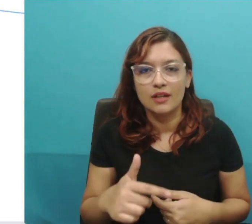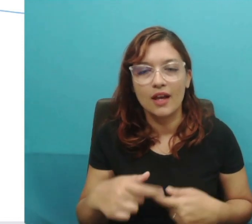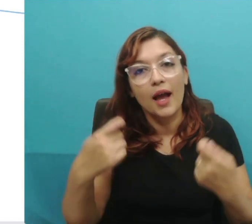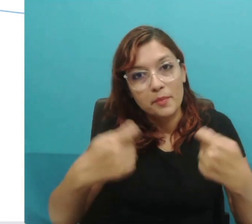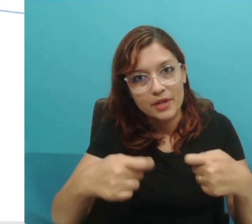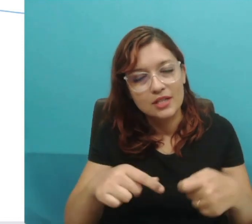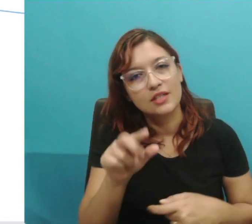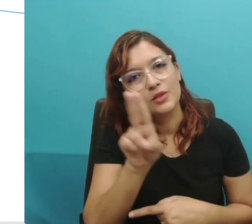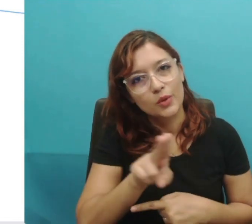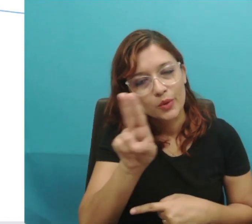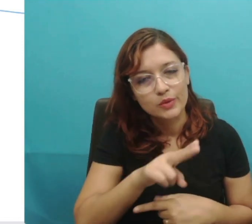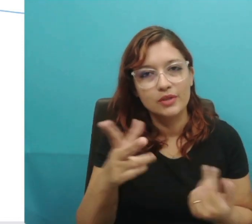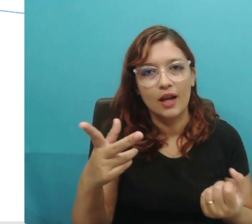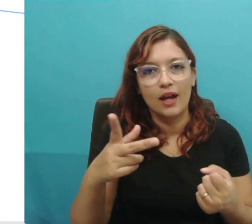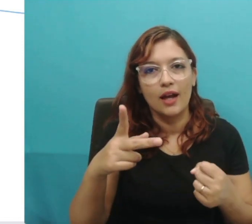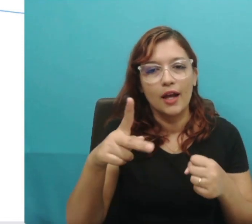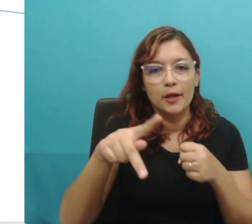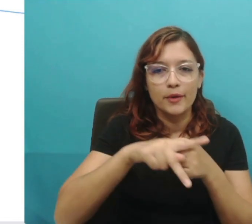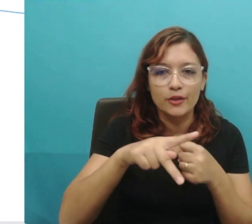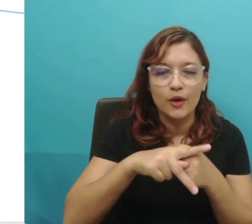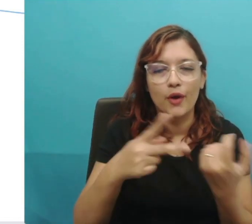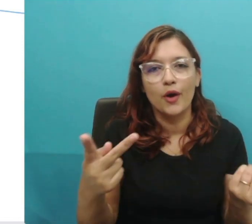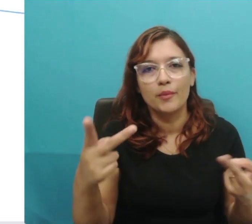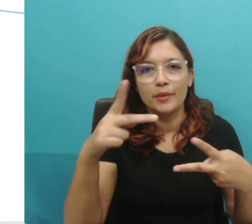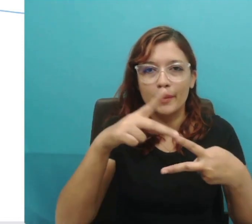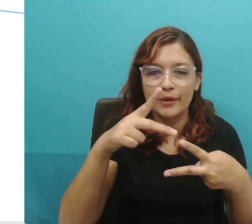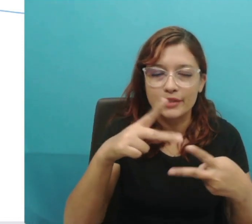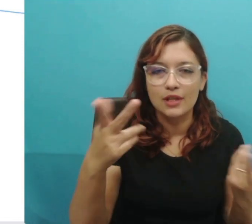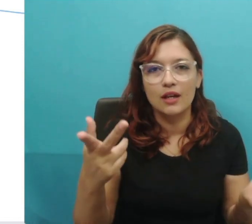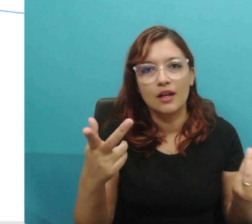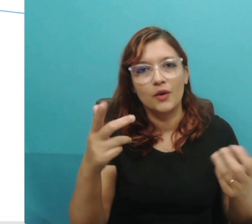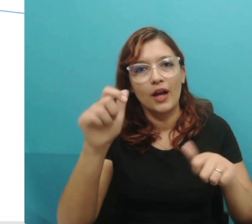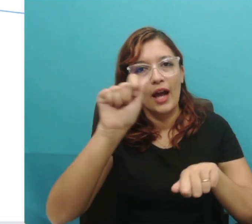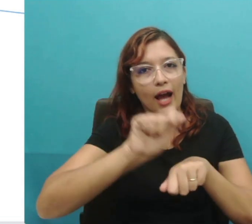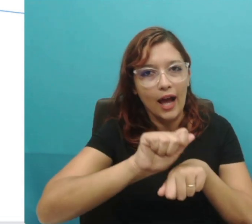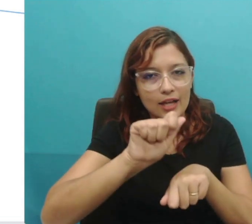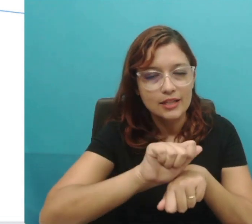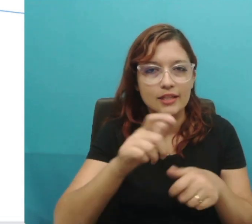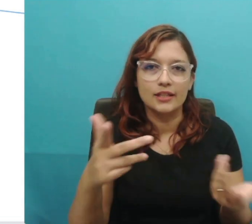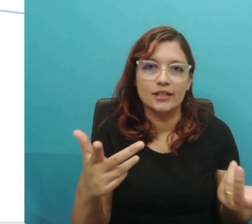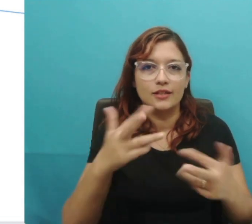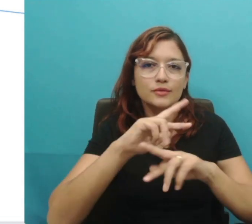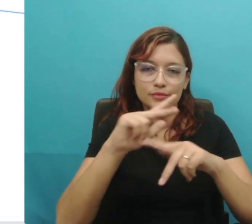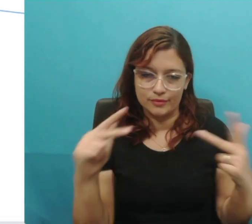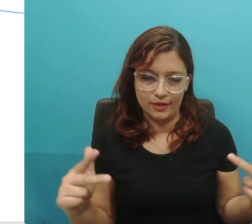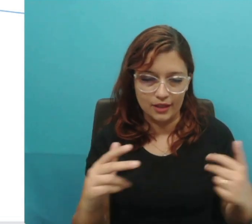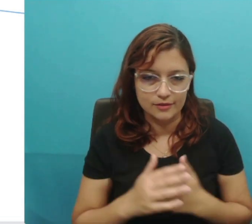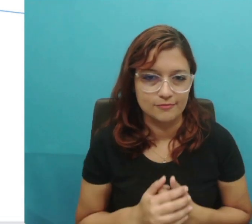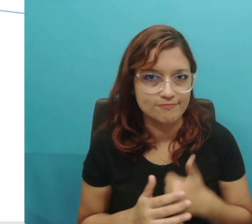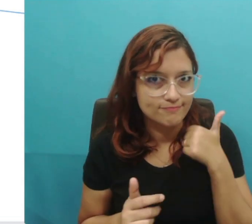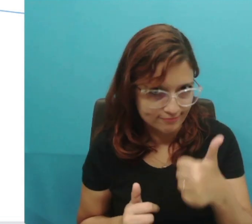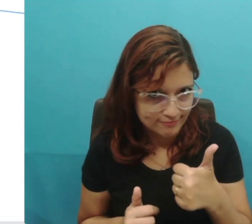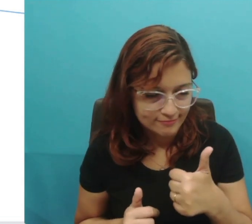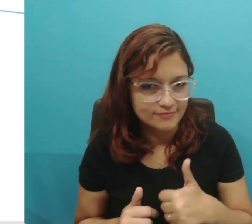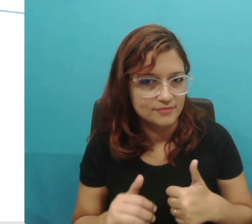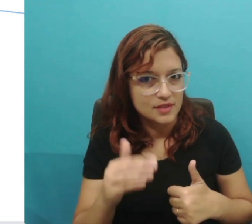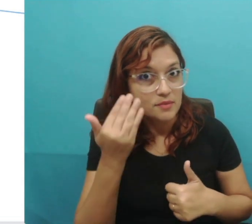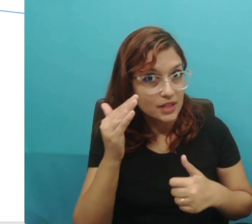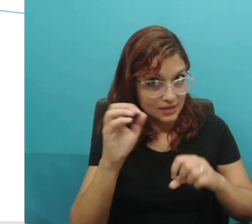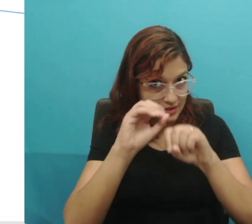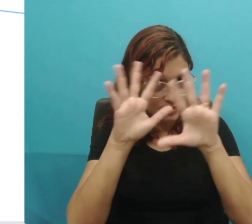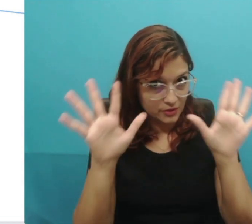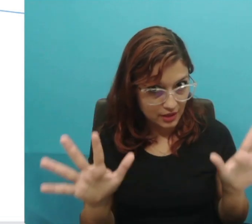visual? Aí eu preciso usar pronomes, preposições, artigo e por aí